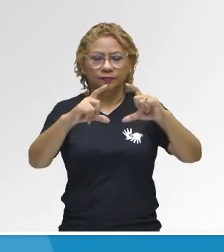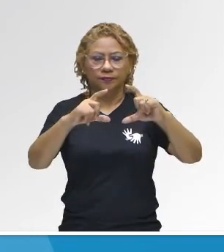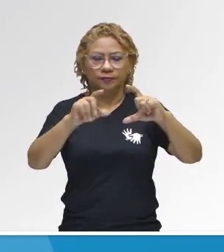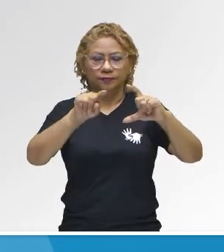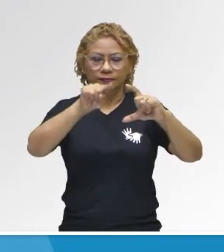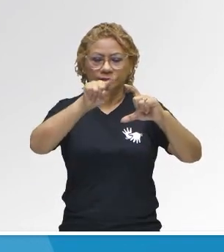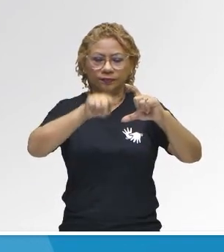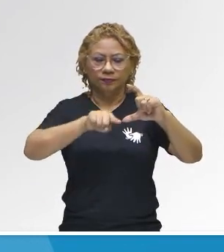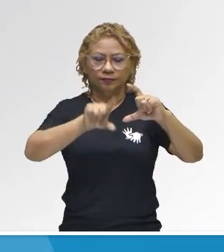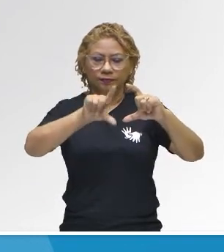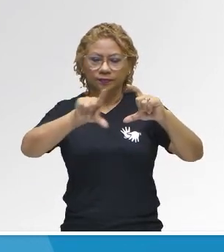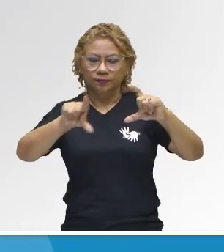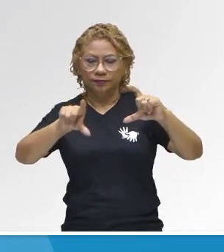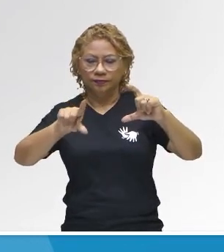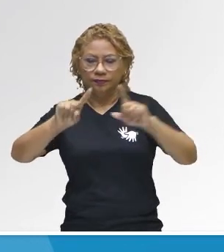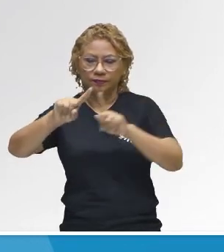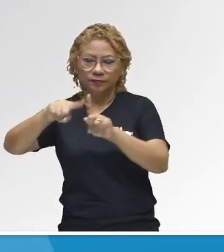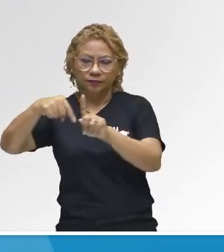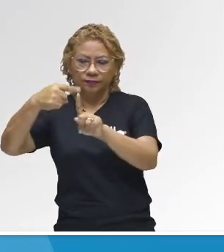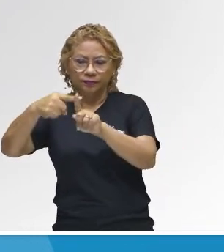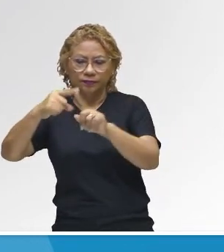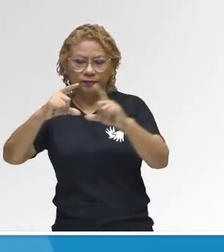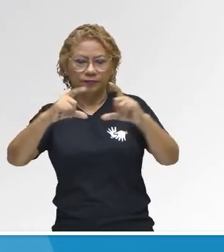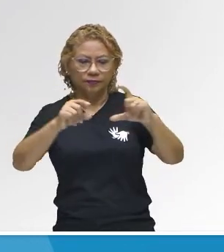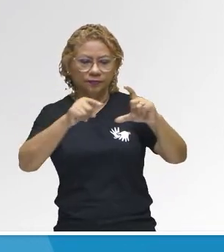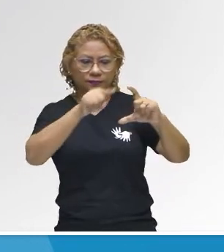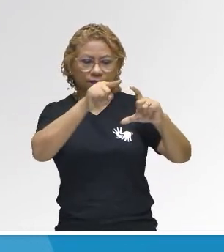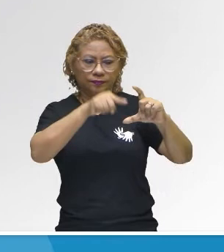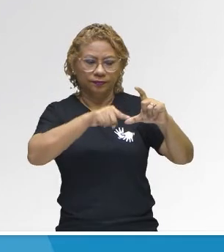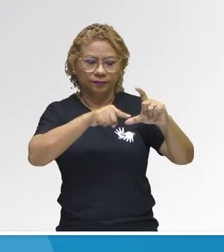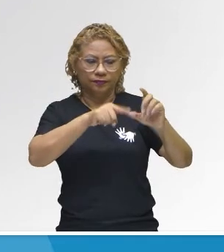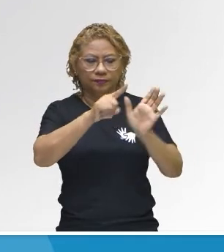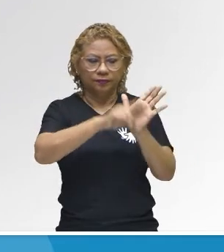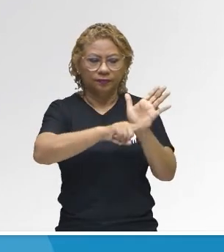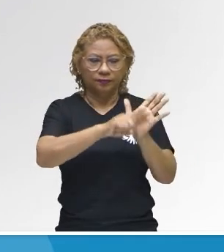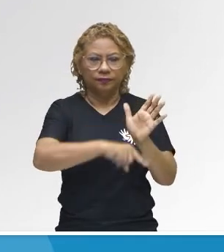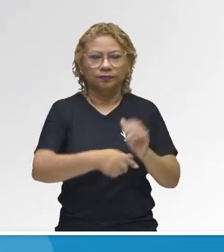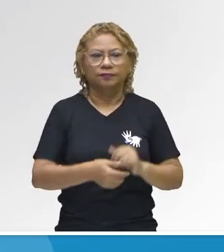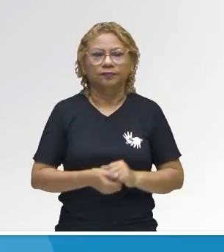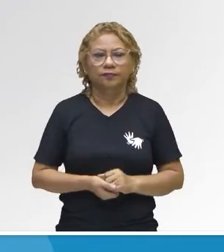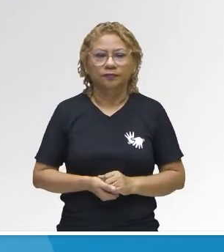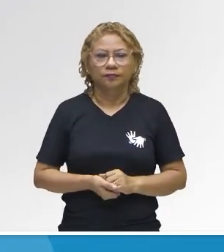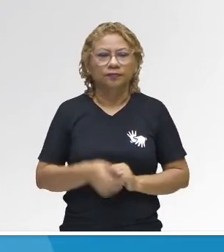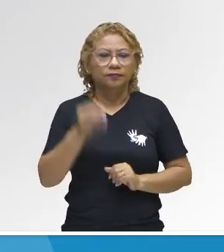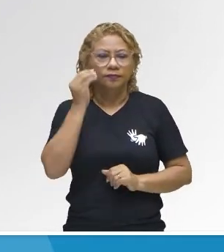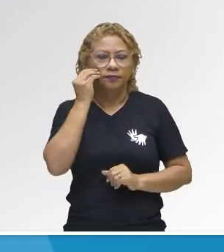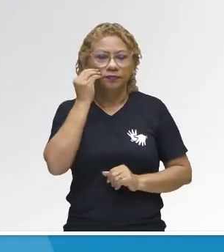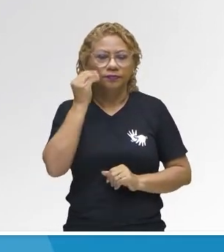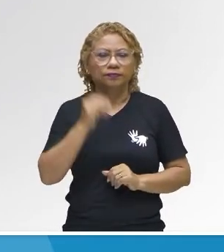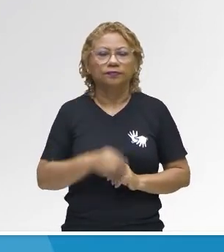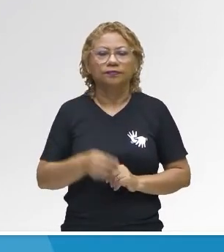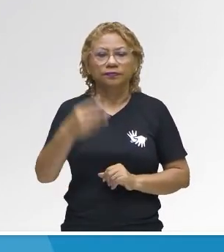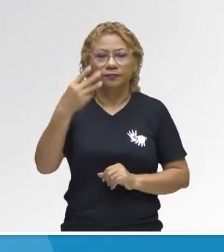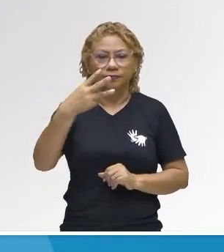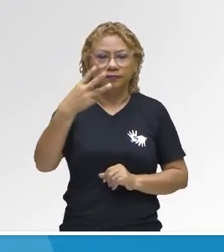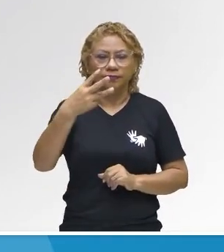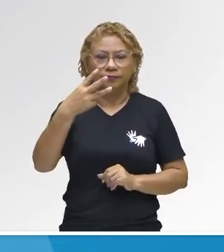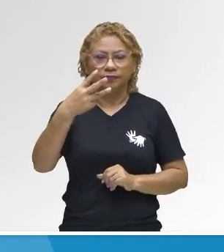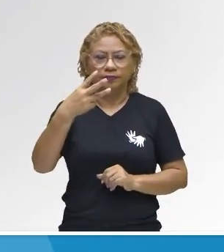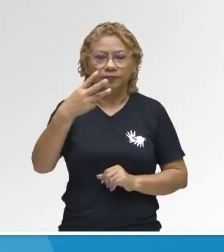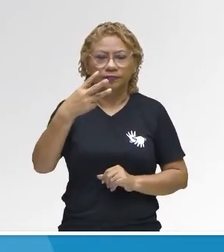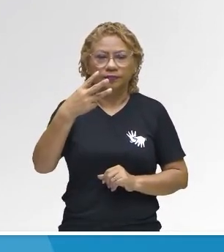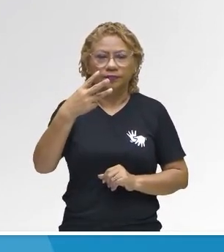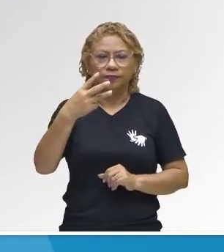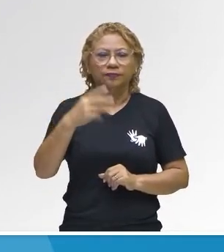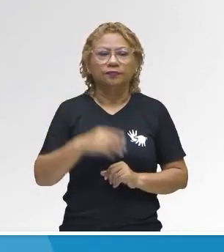valores da tangente são negativos. Vamos ver o que vai acontecer aqui no terceiro quadrante. No